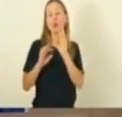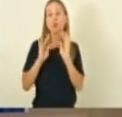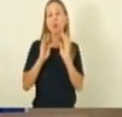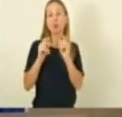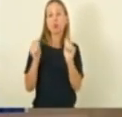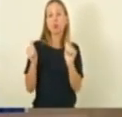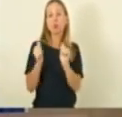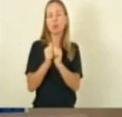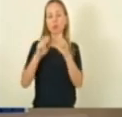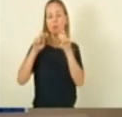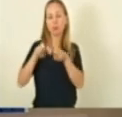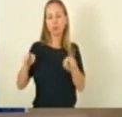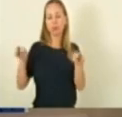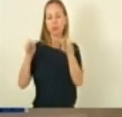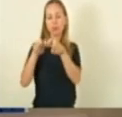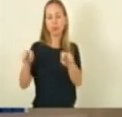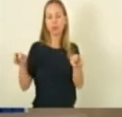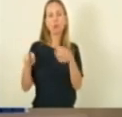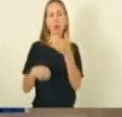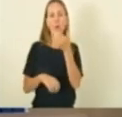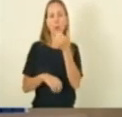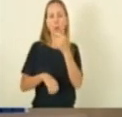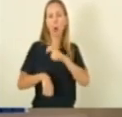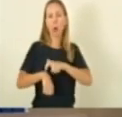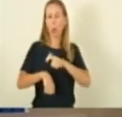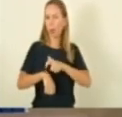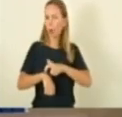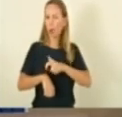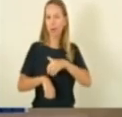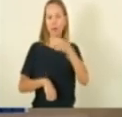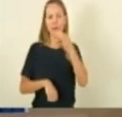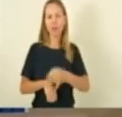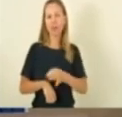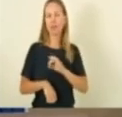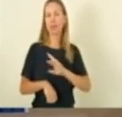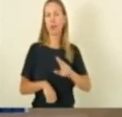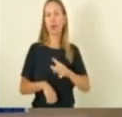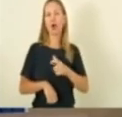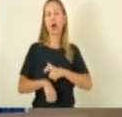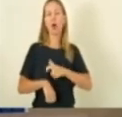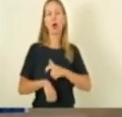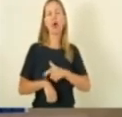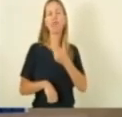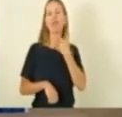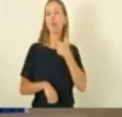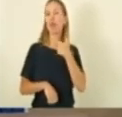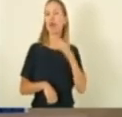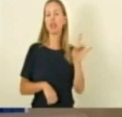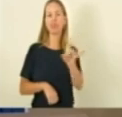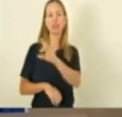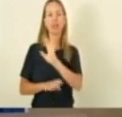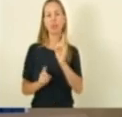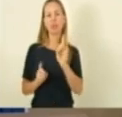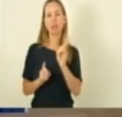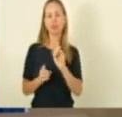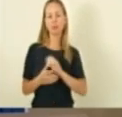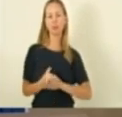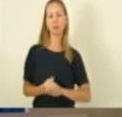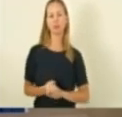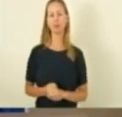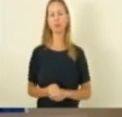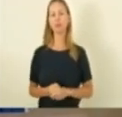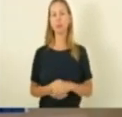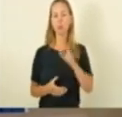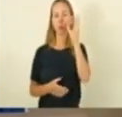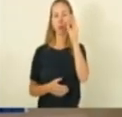estivesse com fome, mas tinha que comer. E a hora de comer era aquela, não era a hora que cada um quisesse, era aquela. E